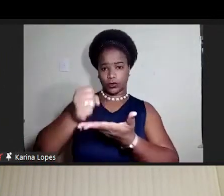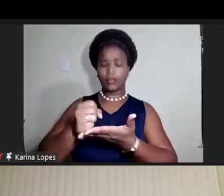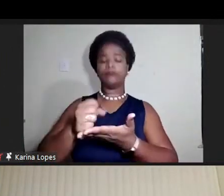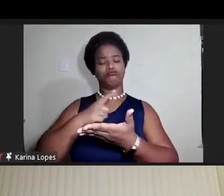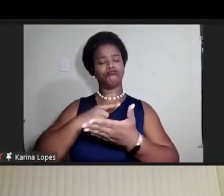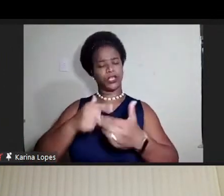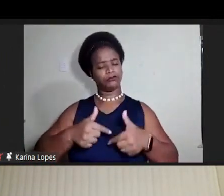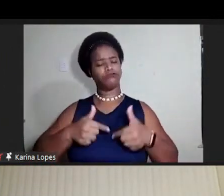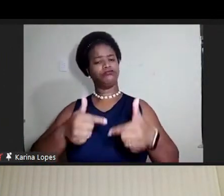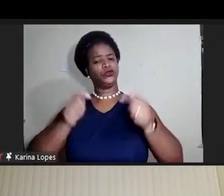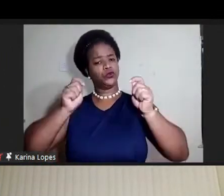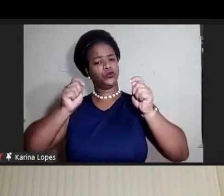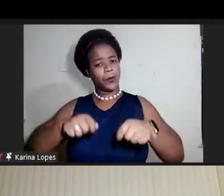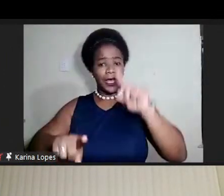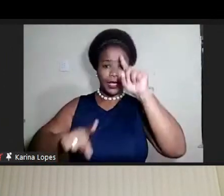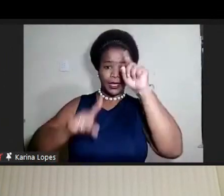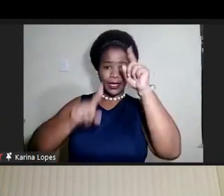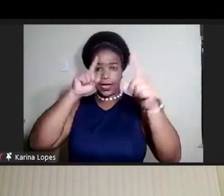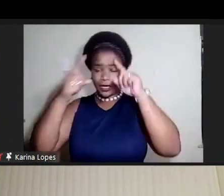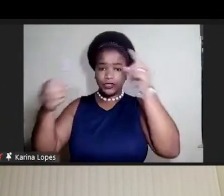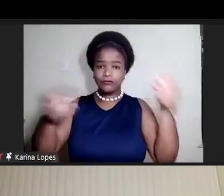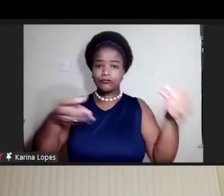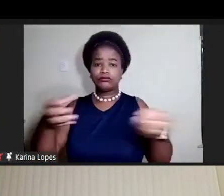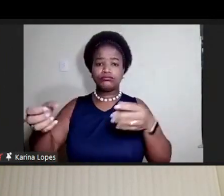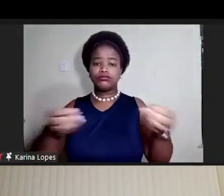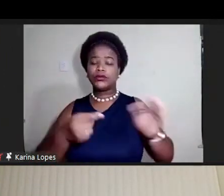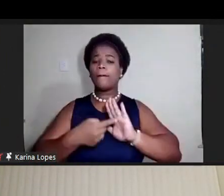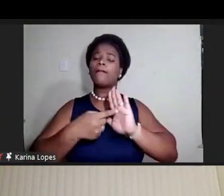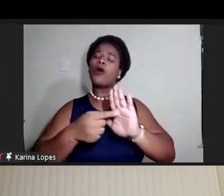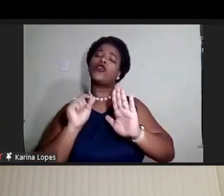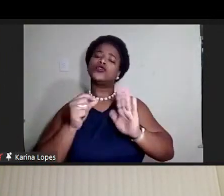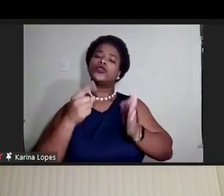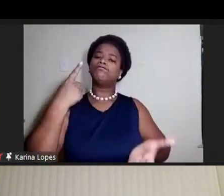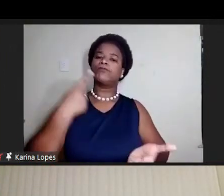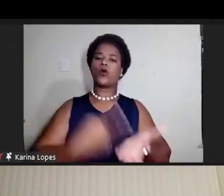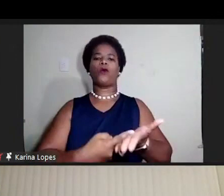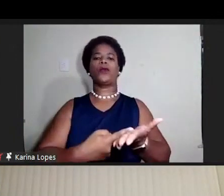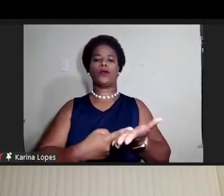criatividade demonstram apreço e comprometimento com a